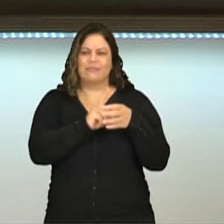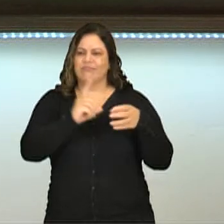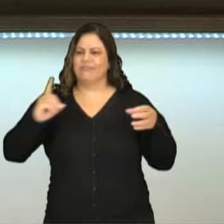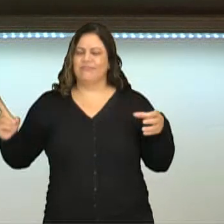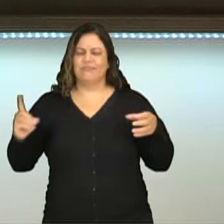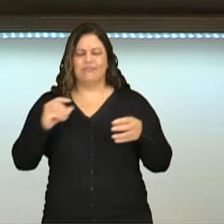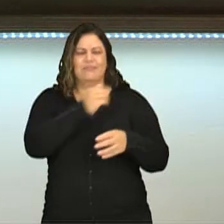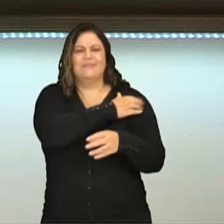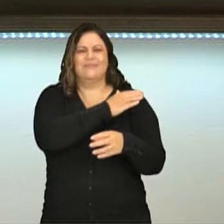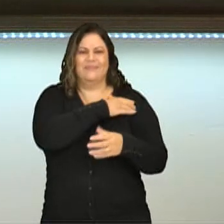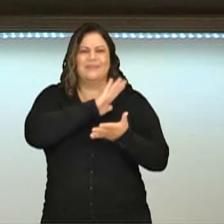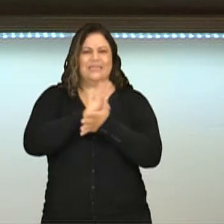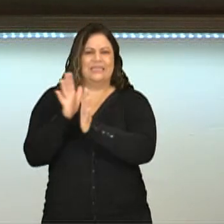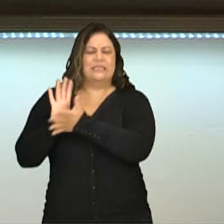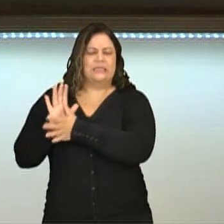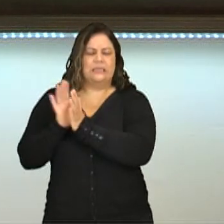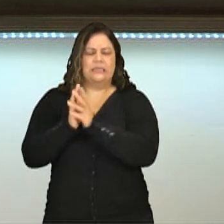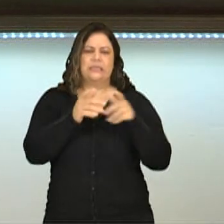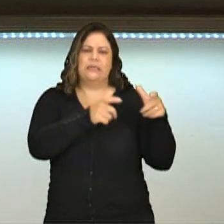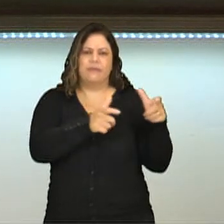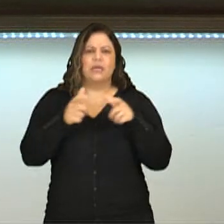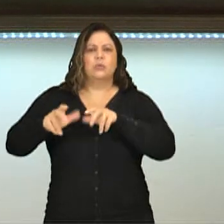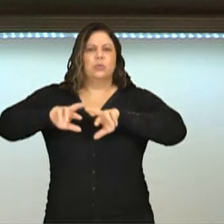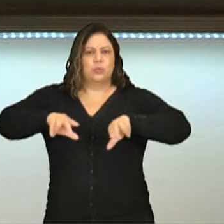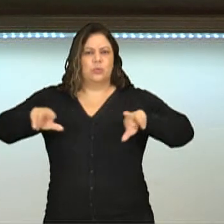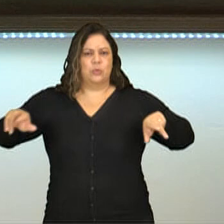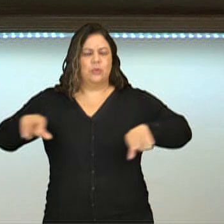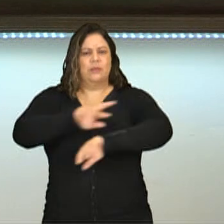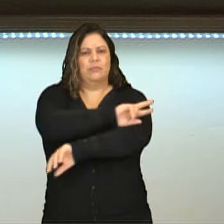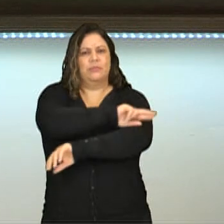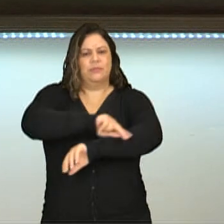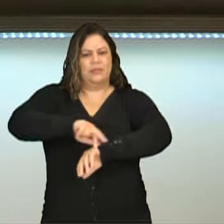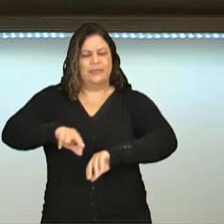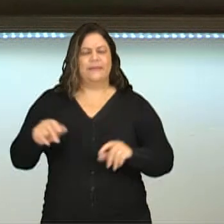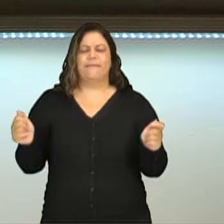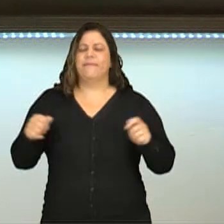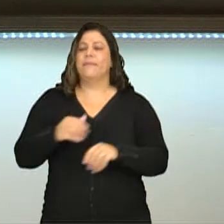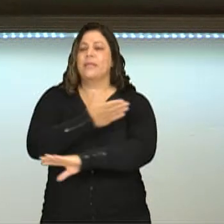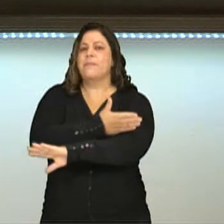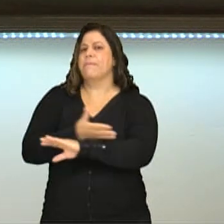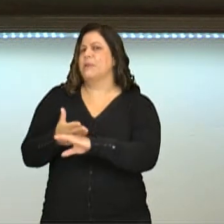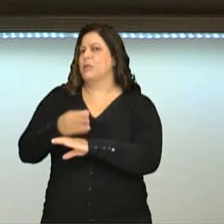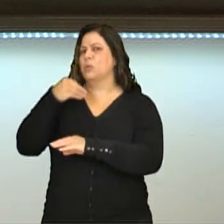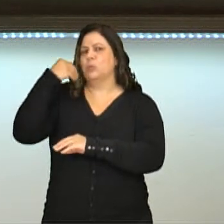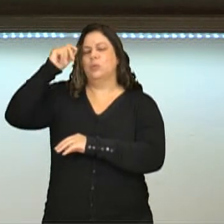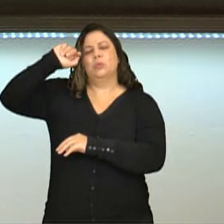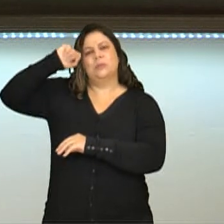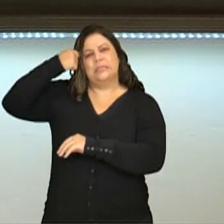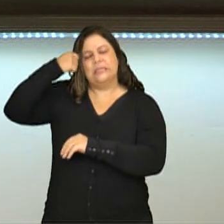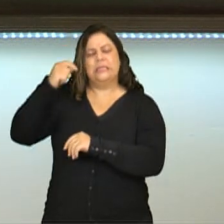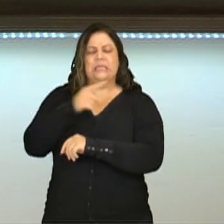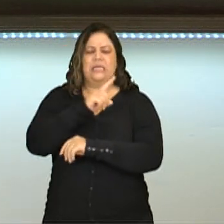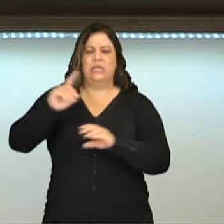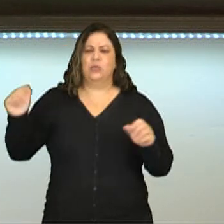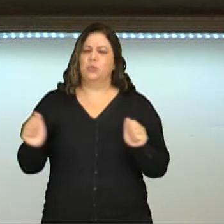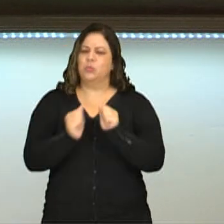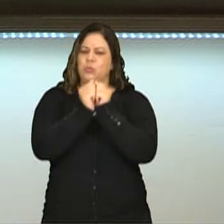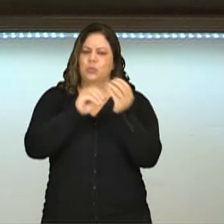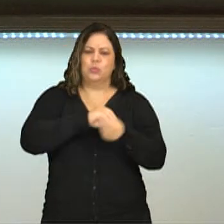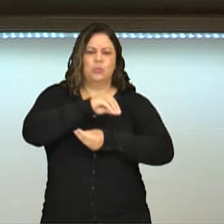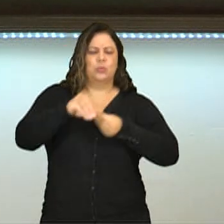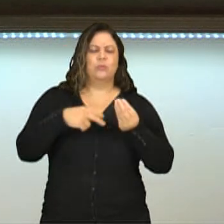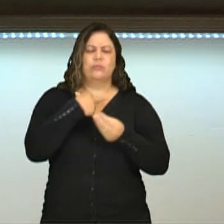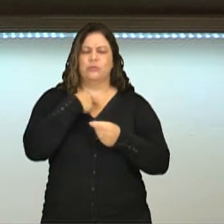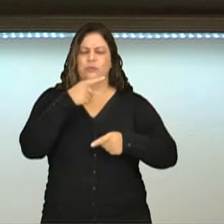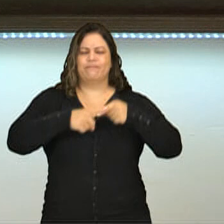Muitas vezes, em vários locais, brancos e negros, eles não poderiam frequentar o mesmo espaço. Porém, esse Salão Savoy,